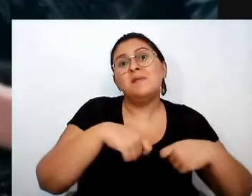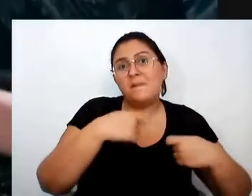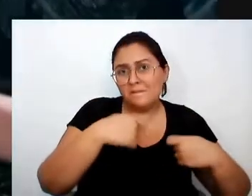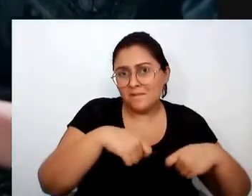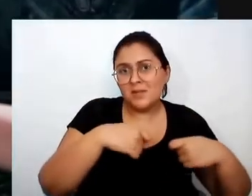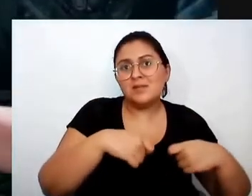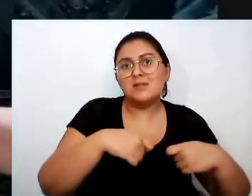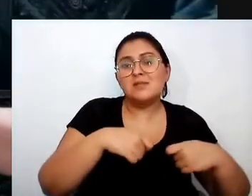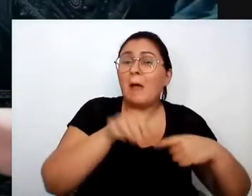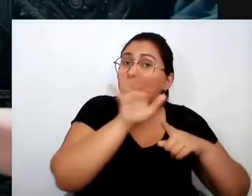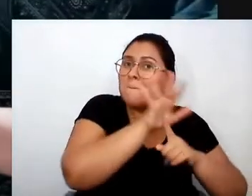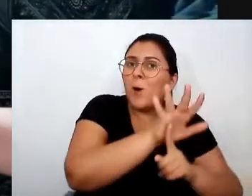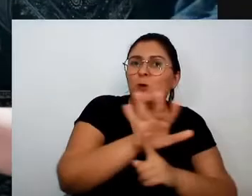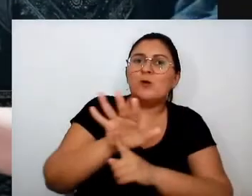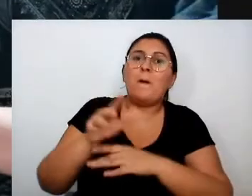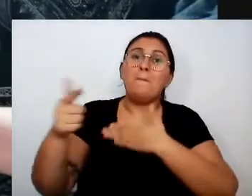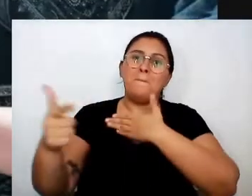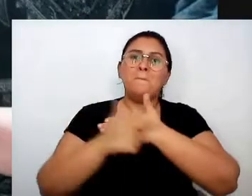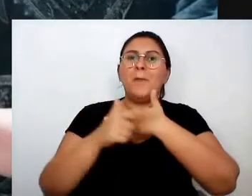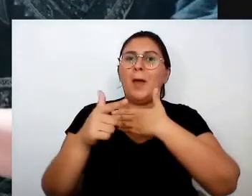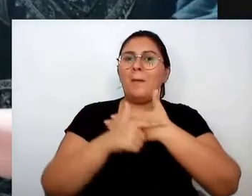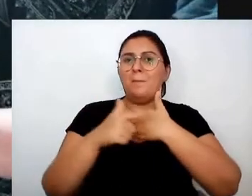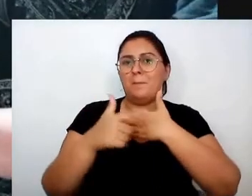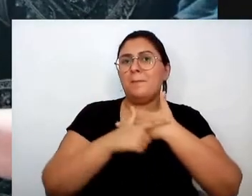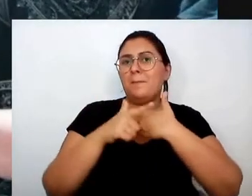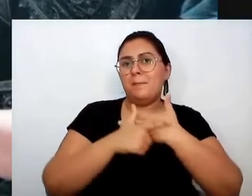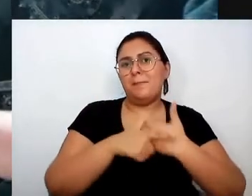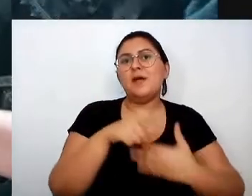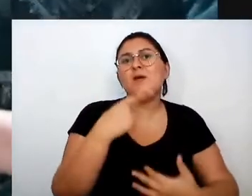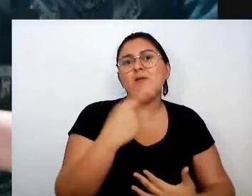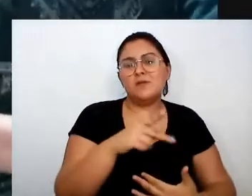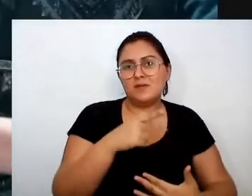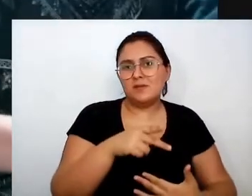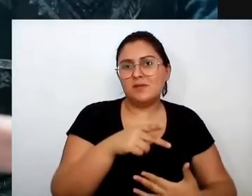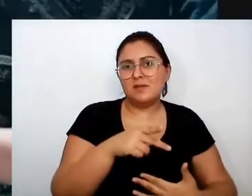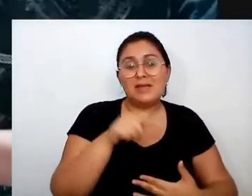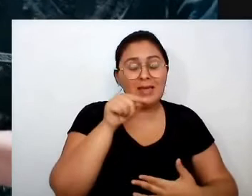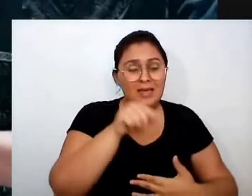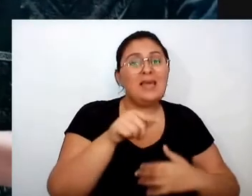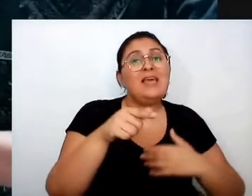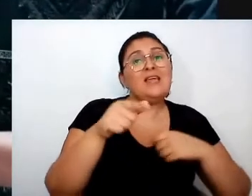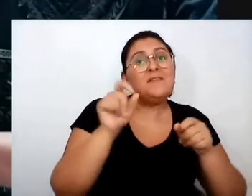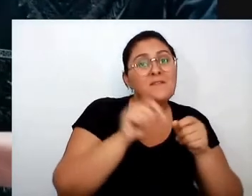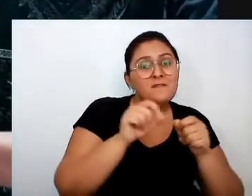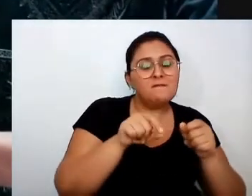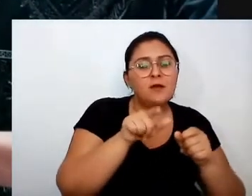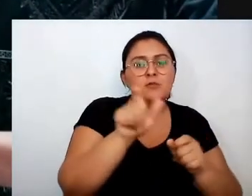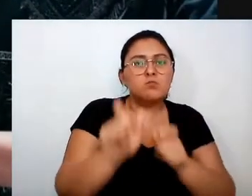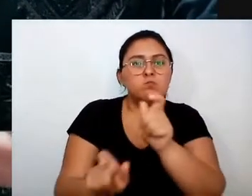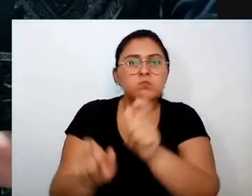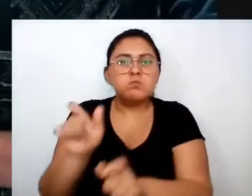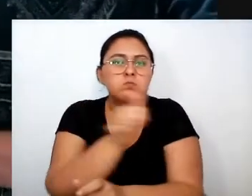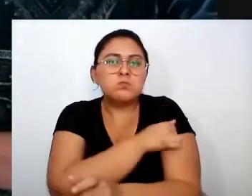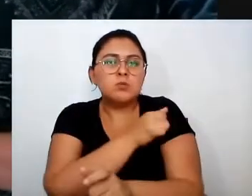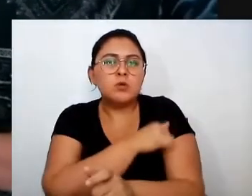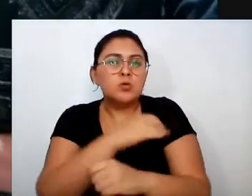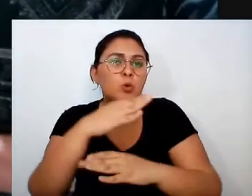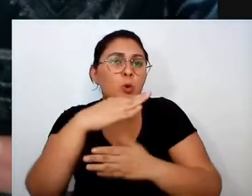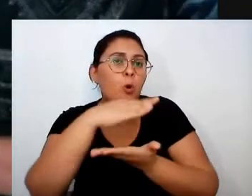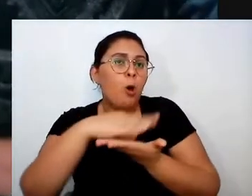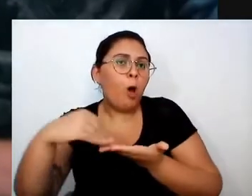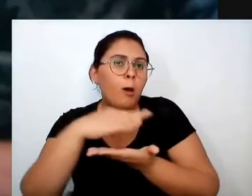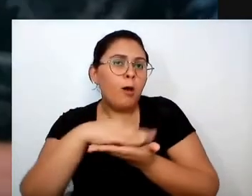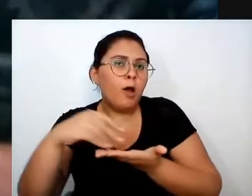vai pegar esse exemplo. Eu sempre penso Sim, assim. aham, entendo. E o que é que você destaca